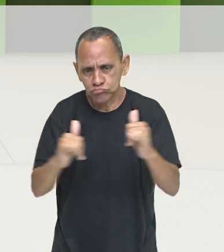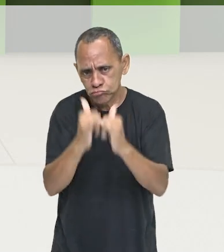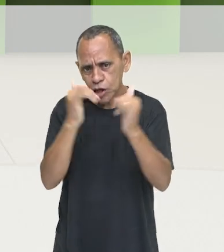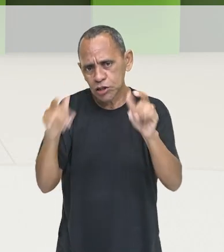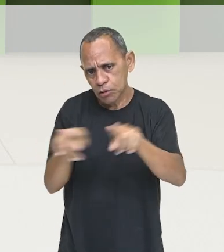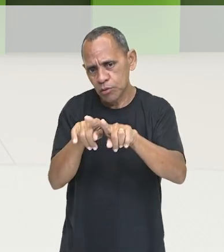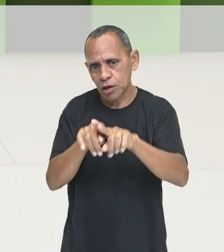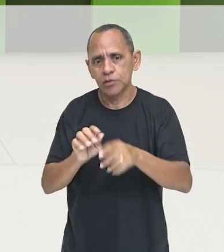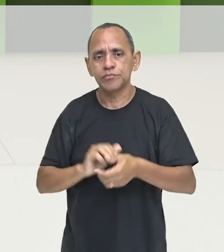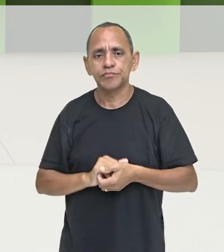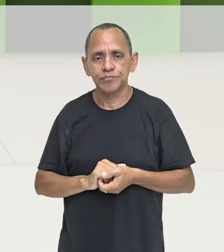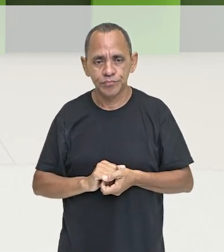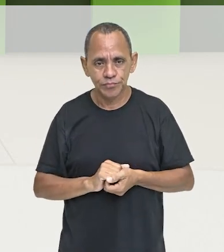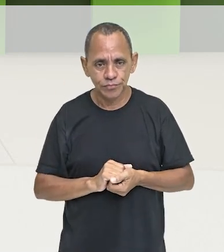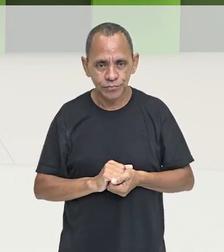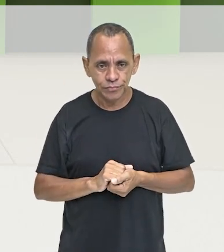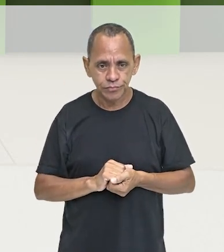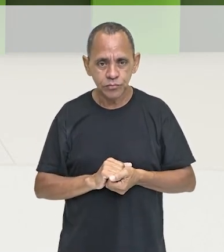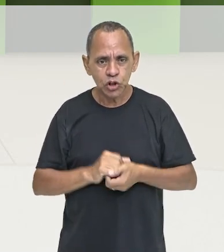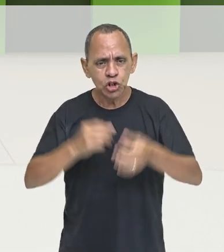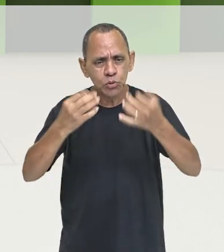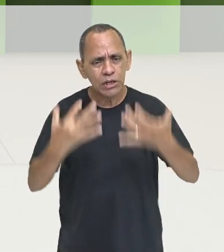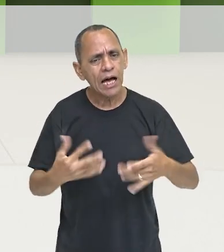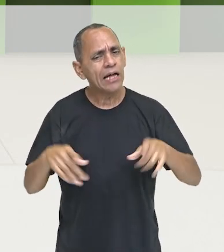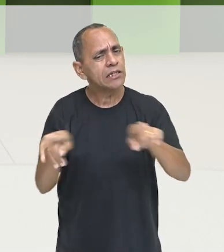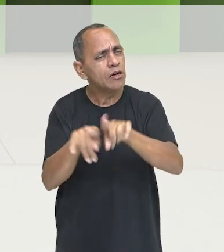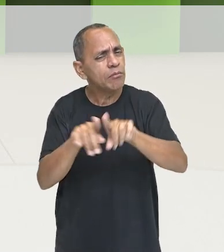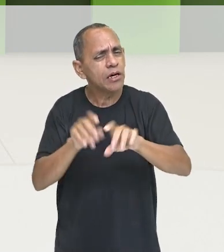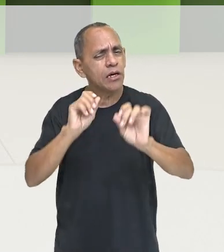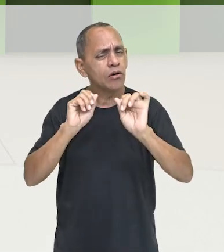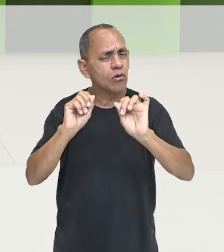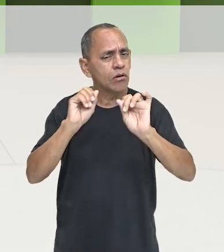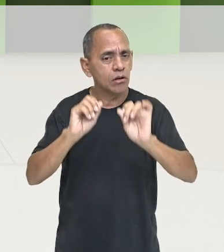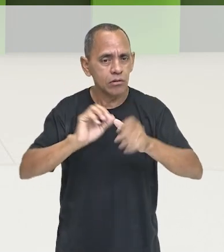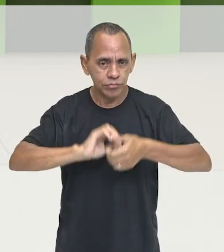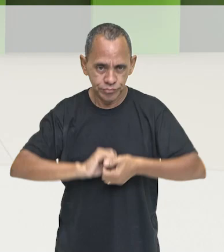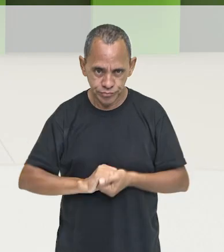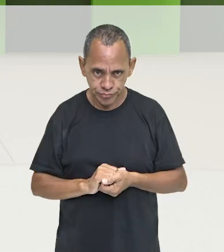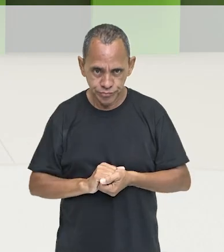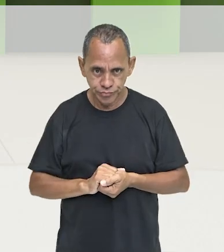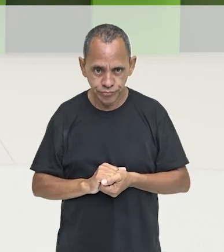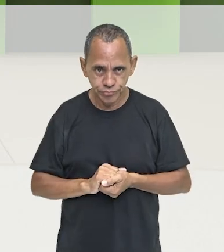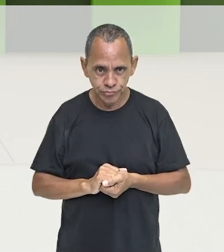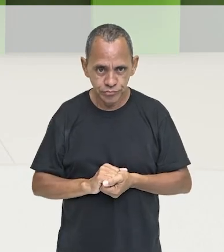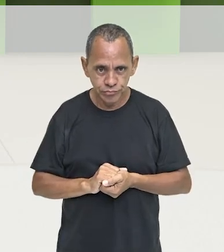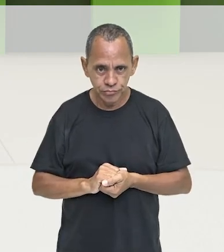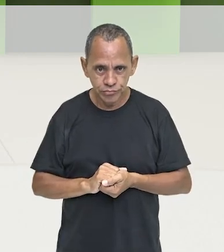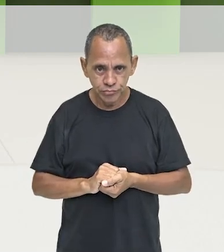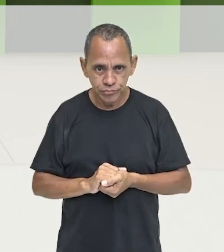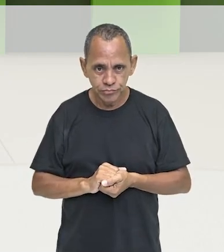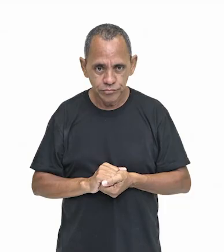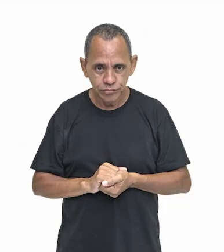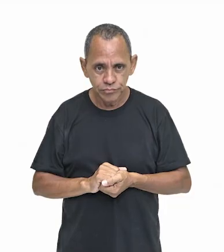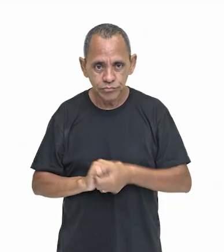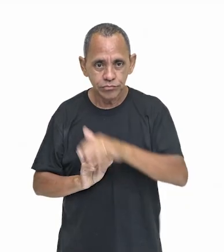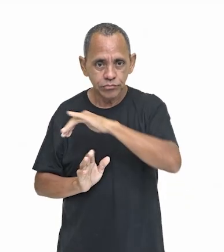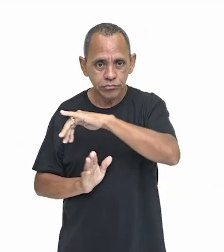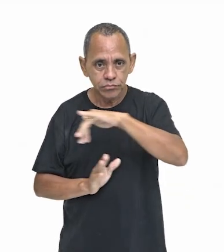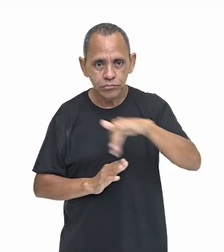aí, pessoal. Nós vamos falar muito sobre usina hidrelétrica na nossa aula. Veja,